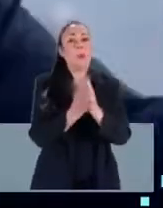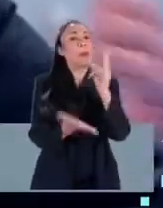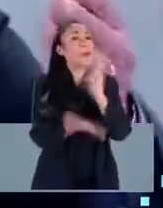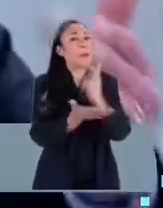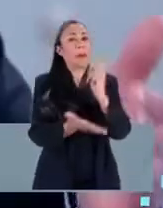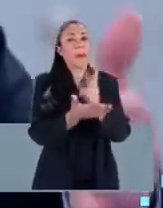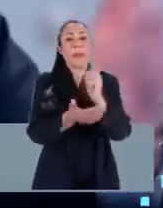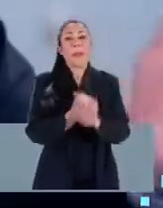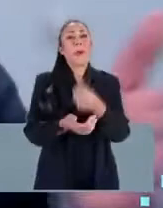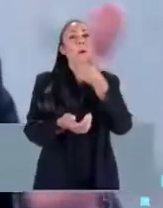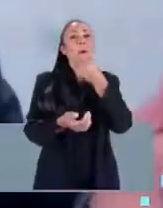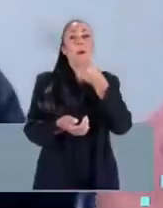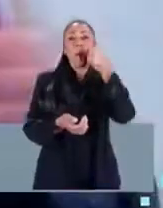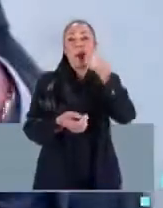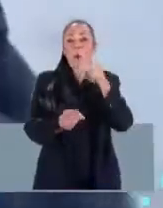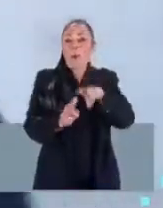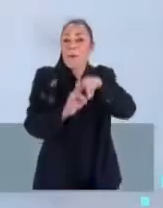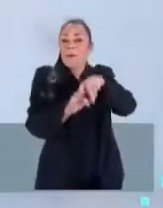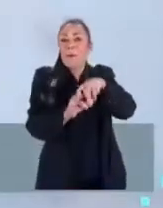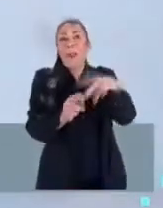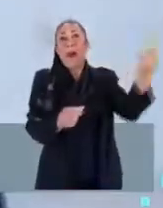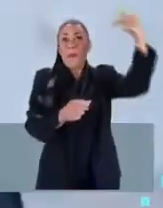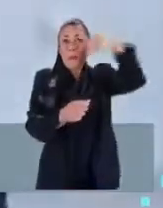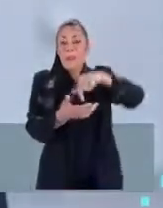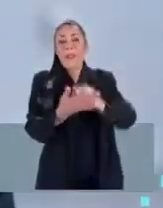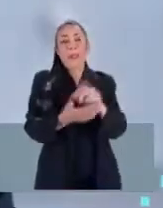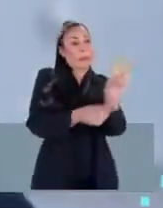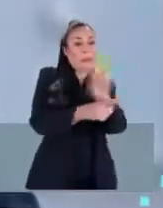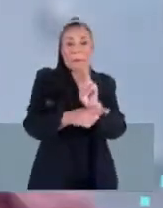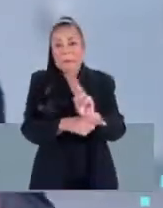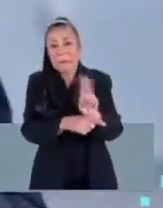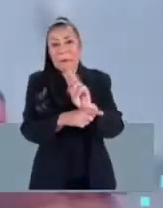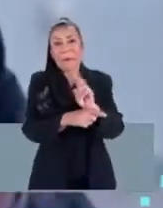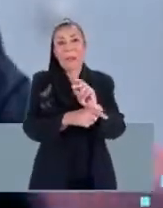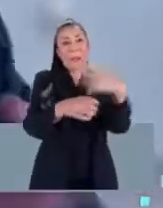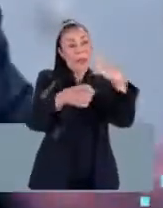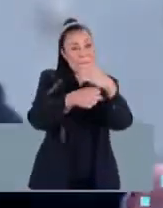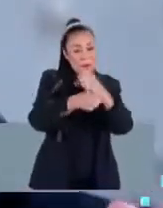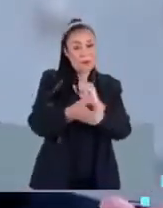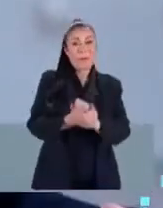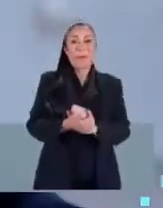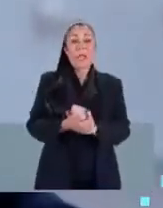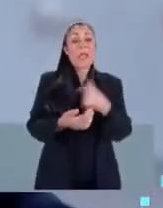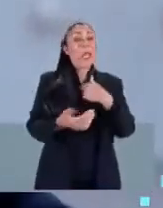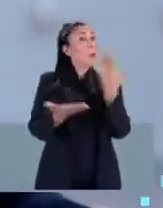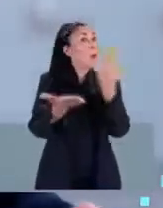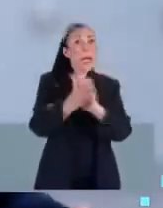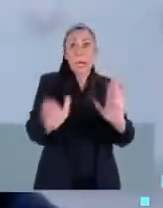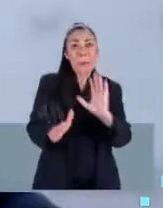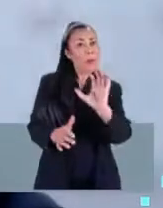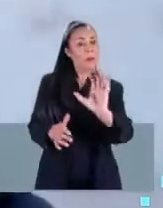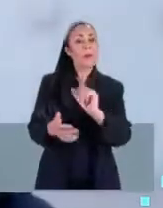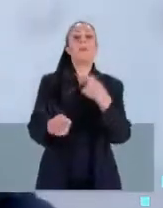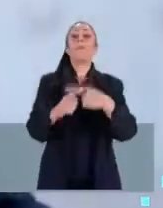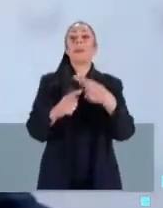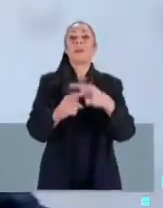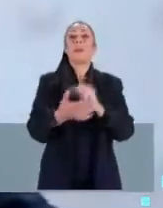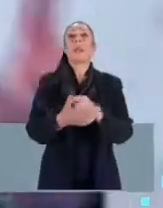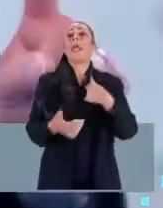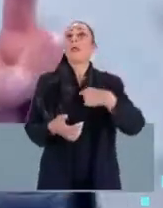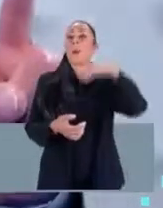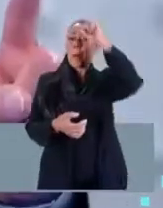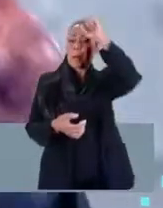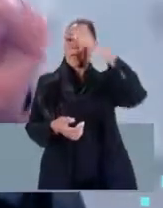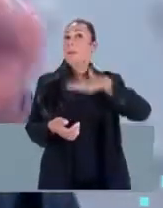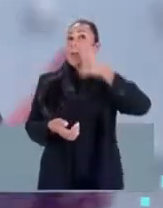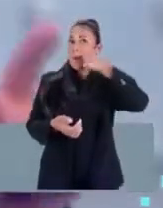casal, um homem e a mulher de Washington para vir aqui fiscalizar nossas contas. Eu simplesmente acabei com isso, porque eu aprendi com a minha mãe. Eu